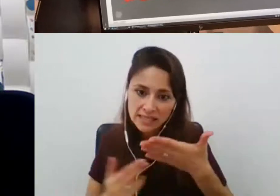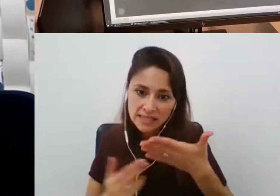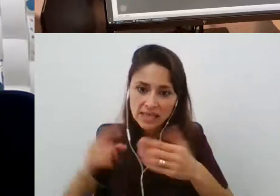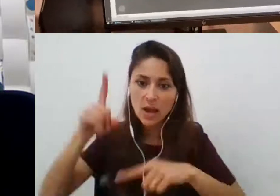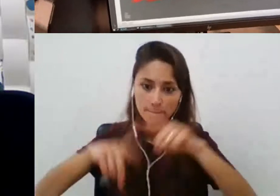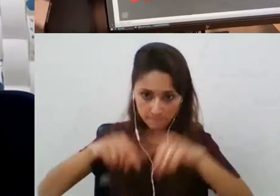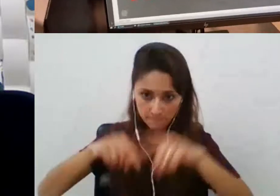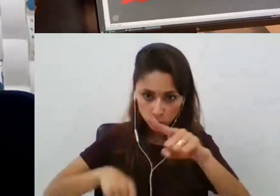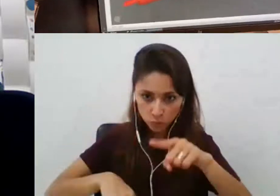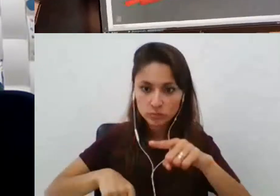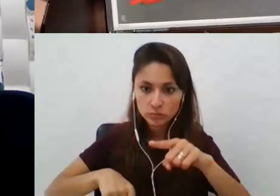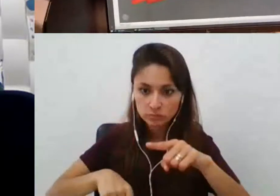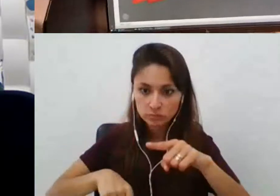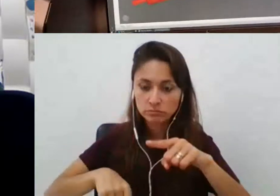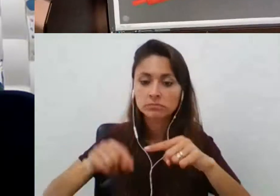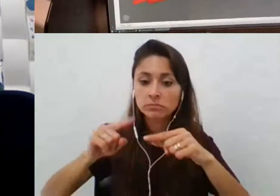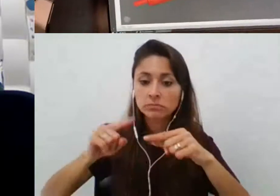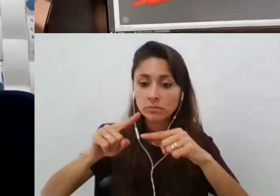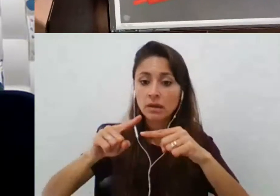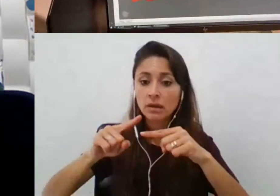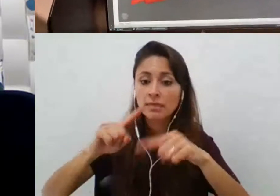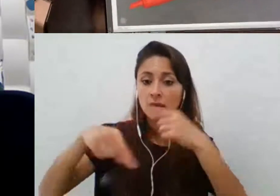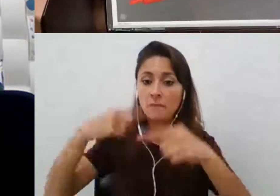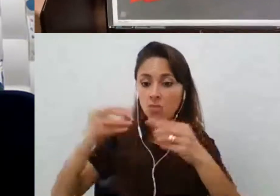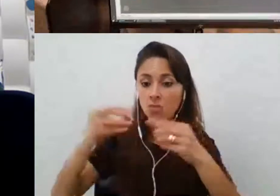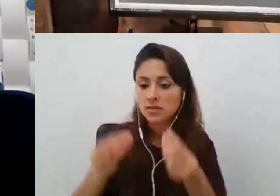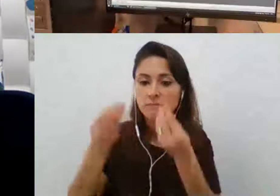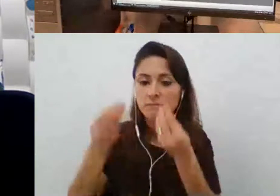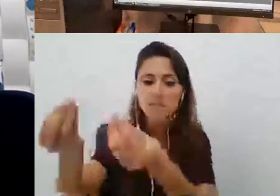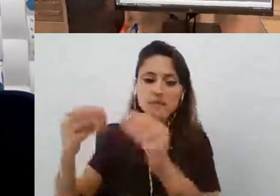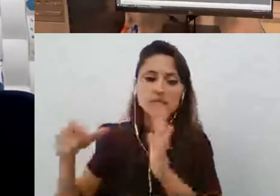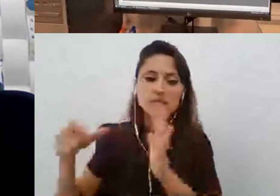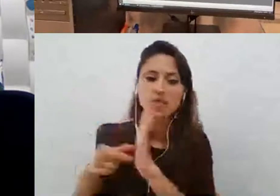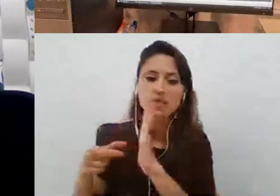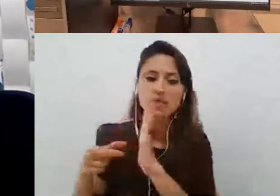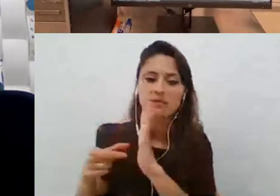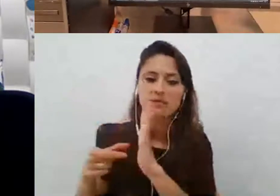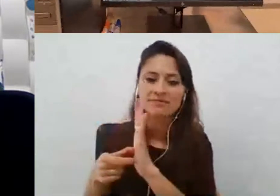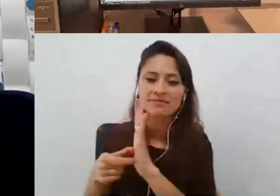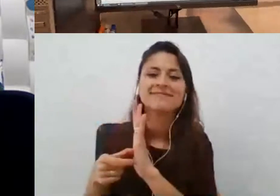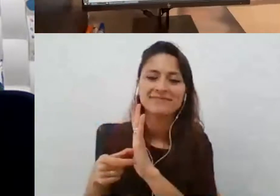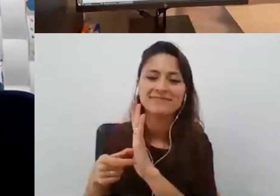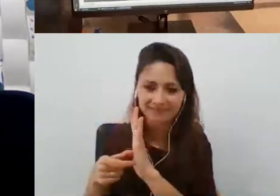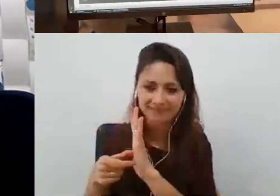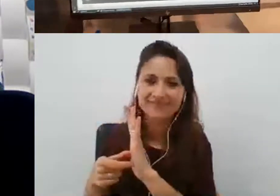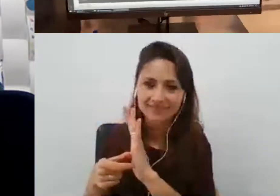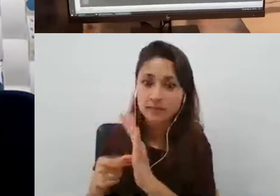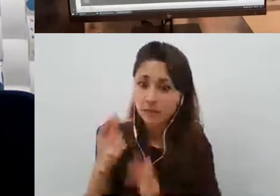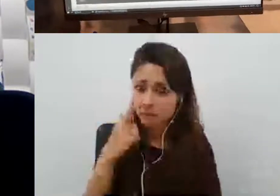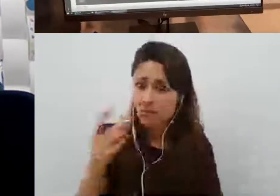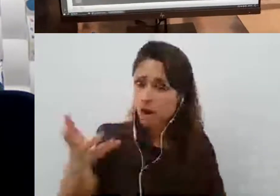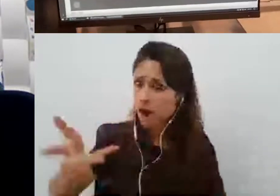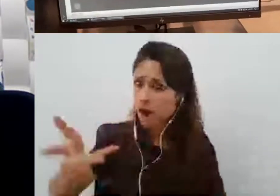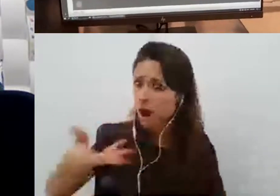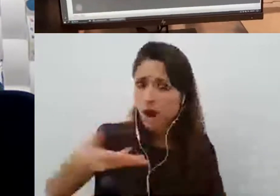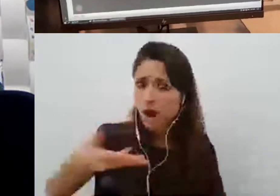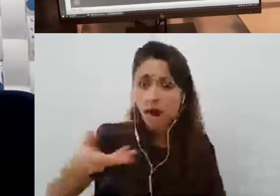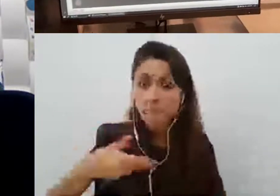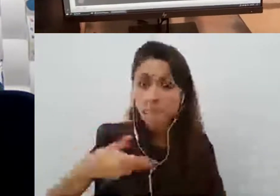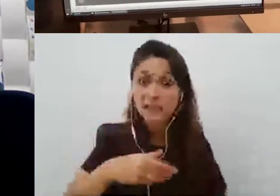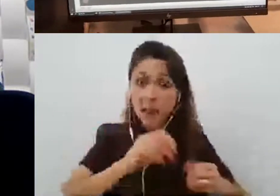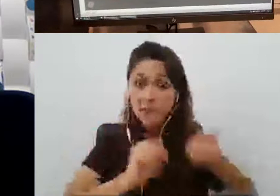físico, mandando isso para o efeito matemático. Então, olha só a agilidade e todo o processo que a gente ganha com a